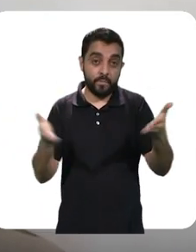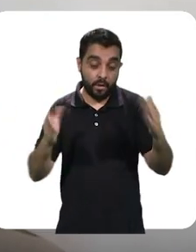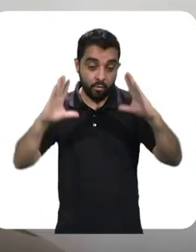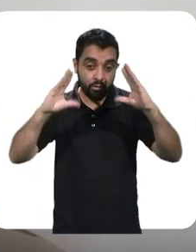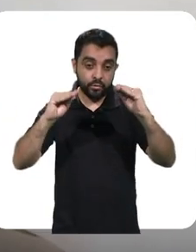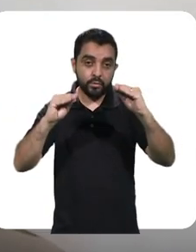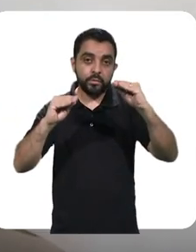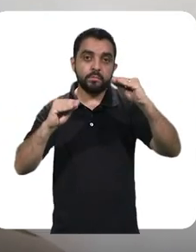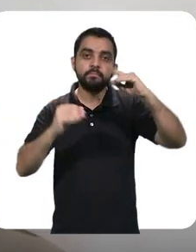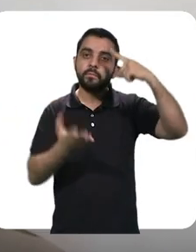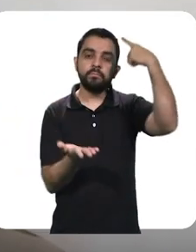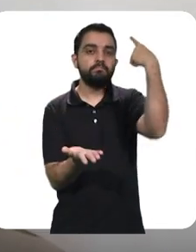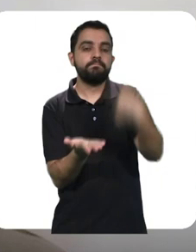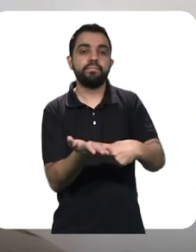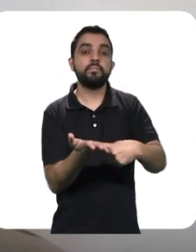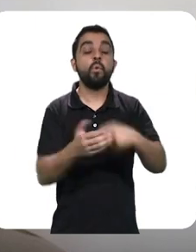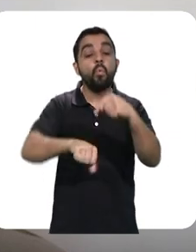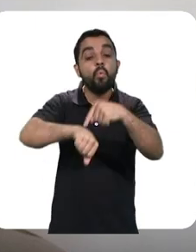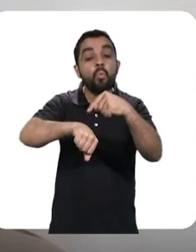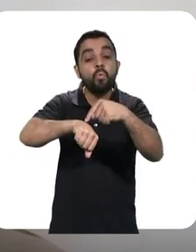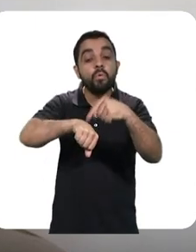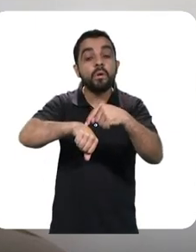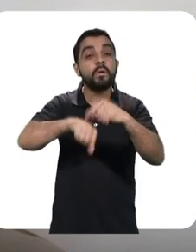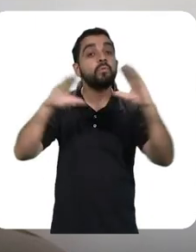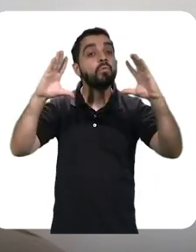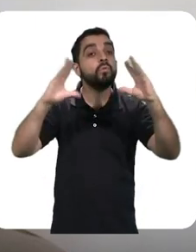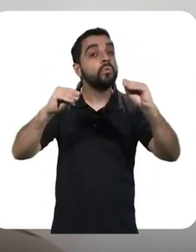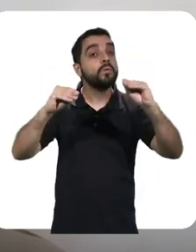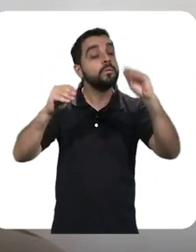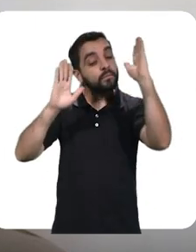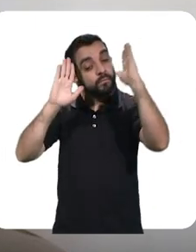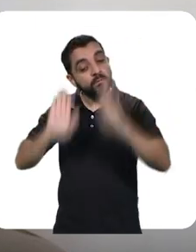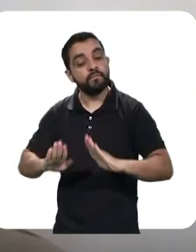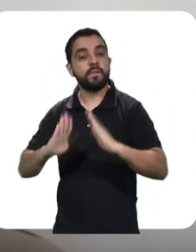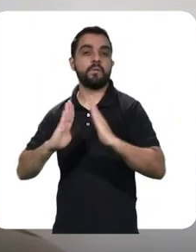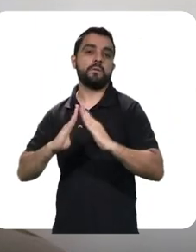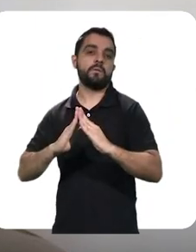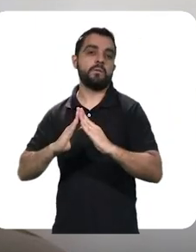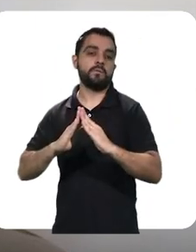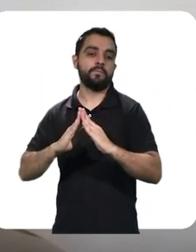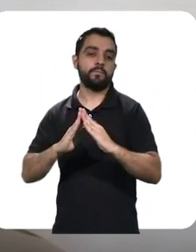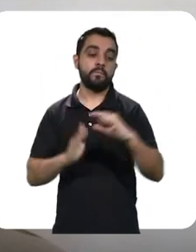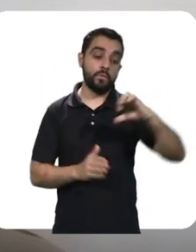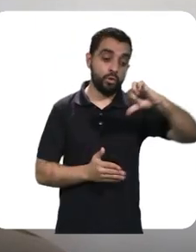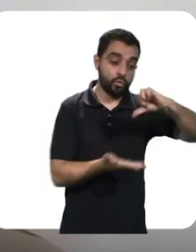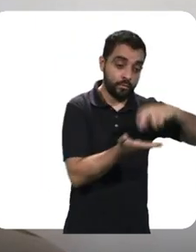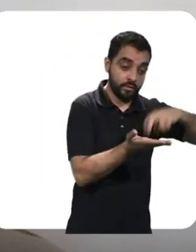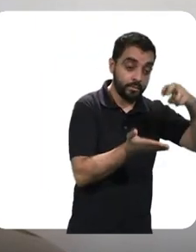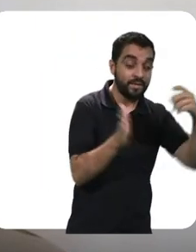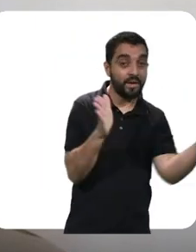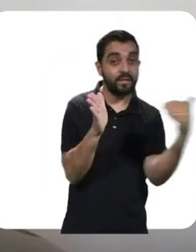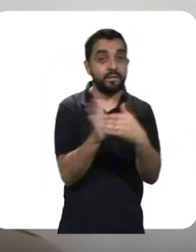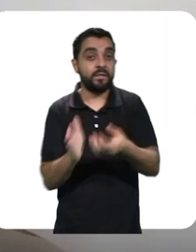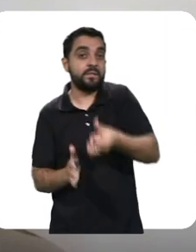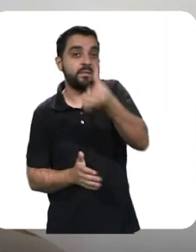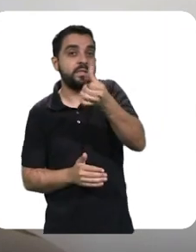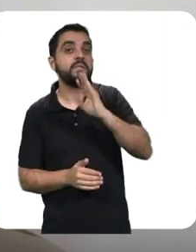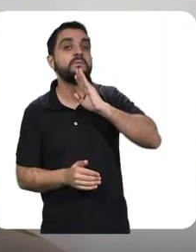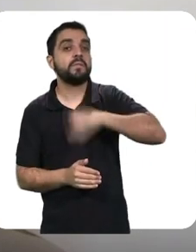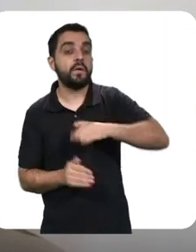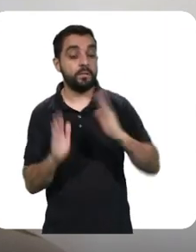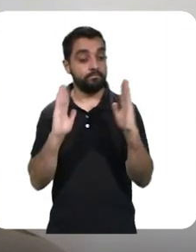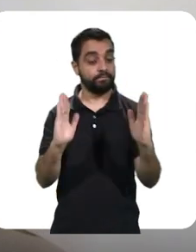foi instituído essa noite aqui foi o toque de recolher. Então, de 9 da manhã às 6 da